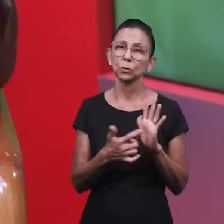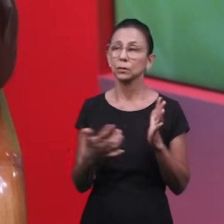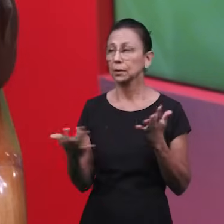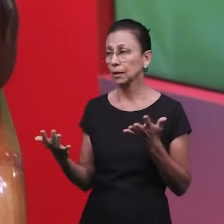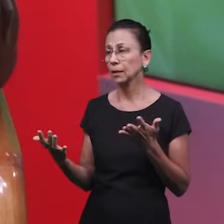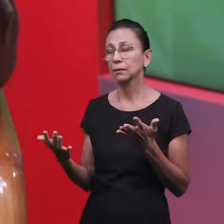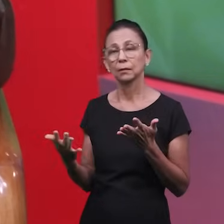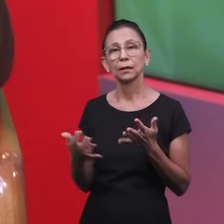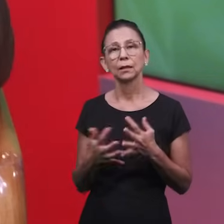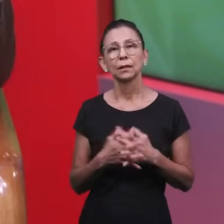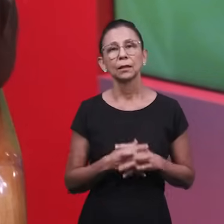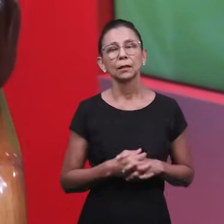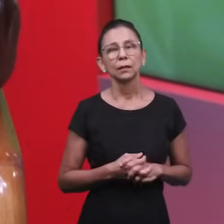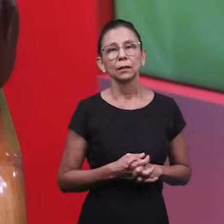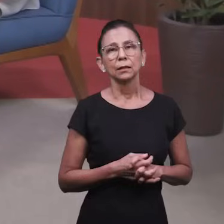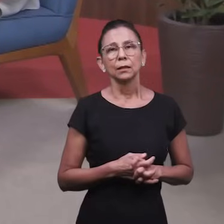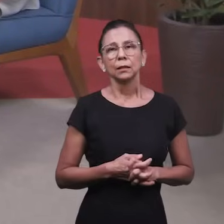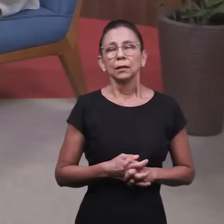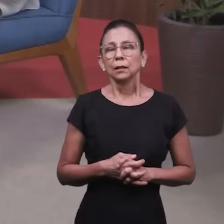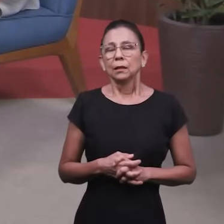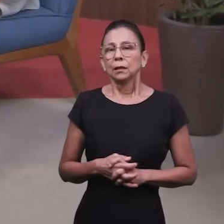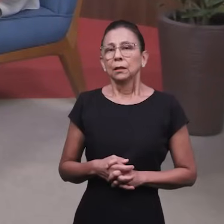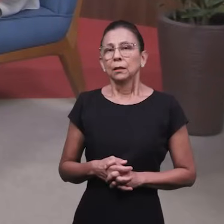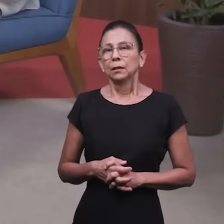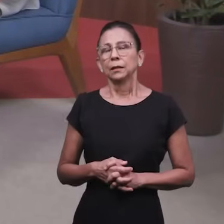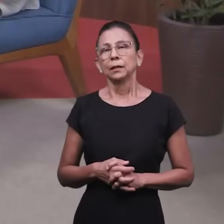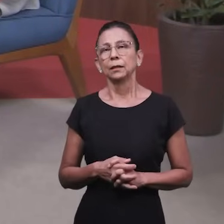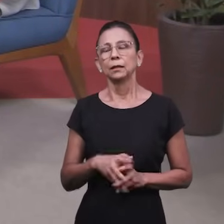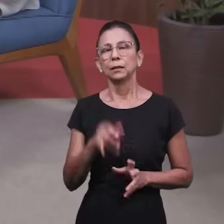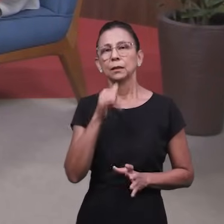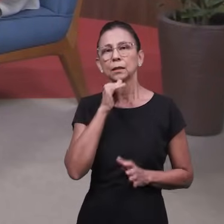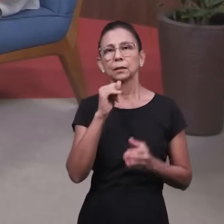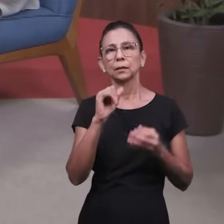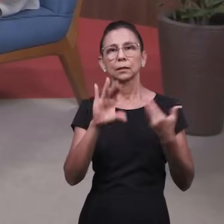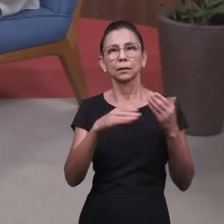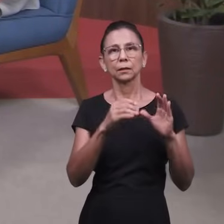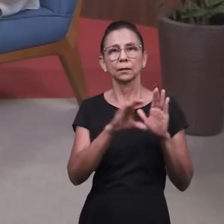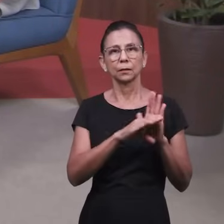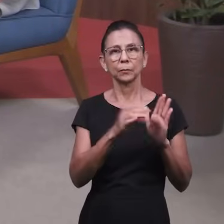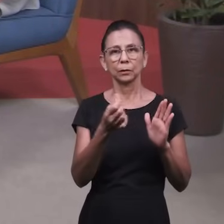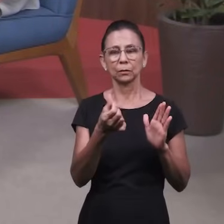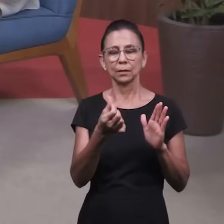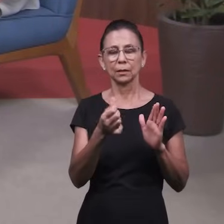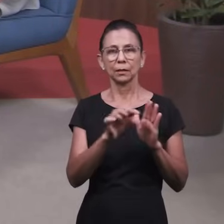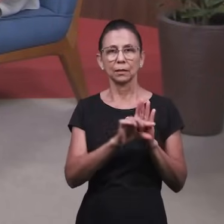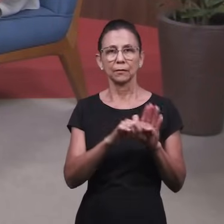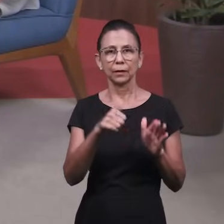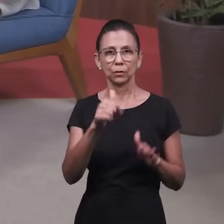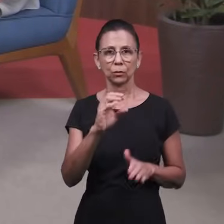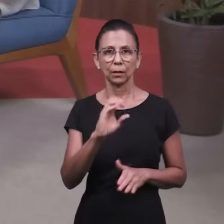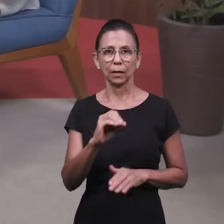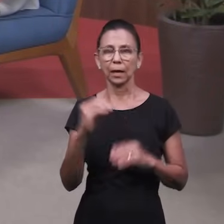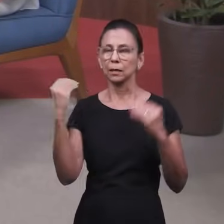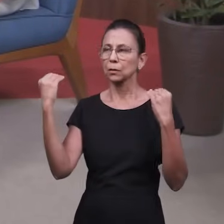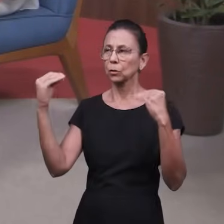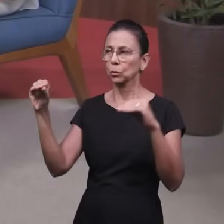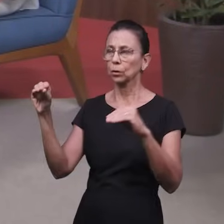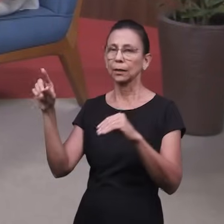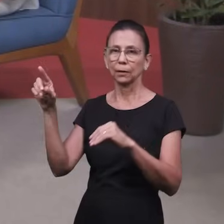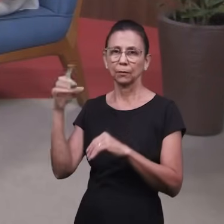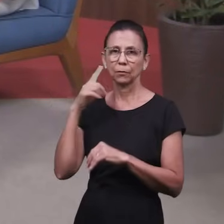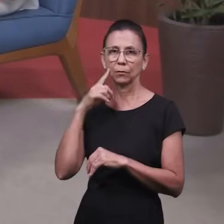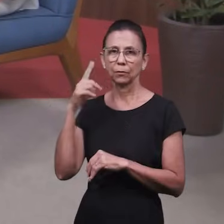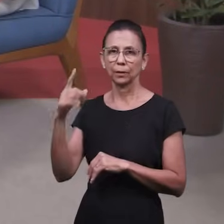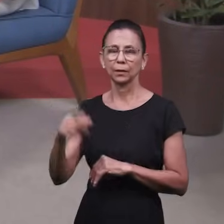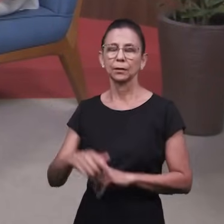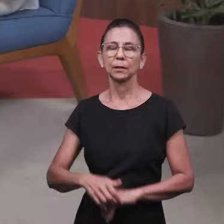citar, não é, José, se a produção pode colocar aí, por exemplo, Cantares capítulo 6, verso 10. Vamos trazer aqui,